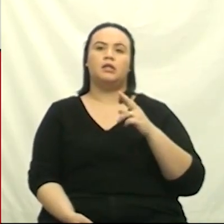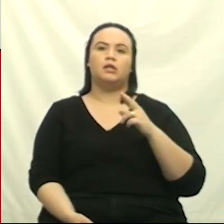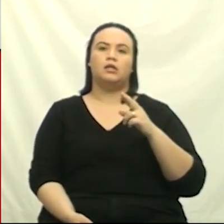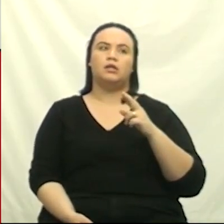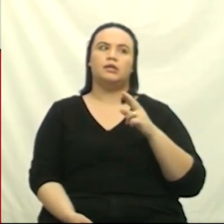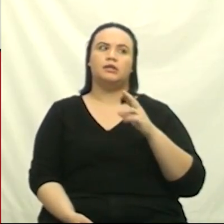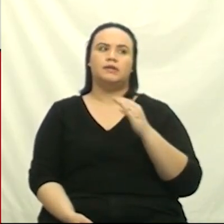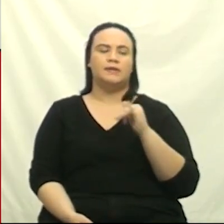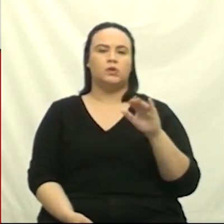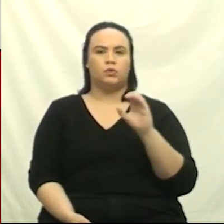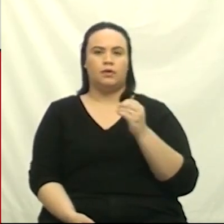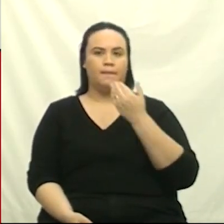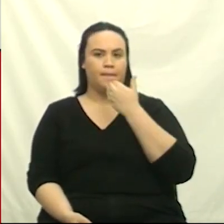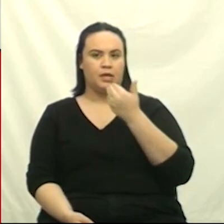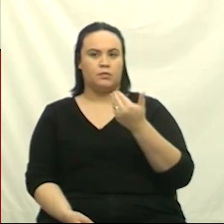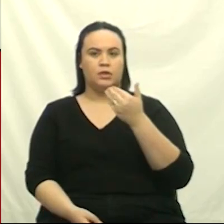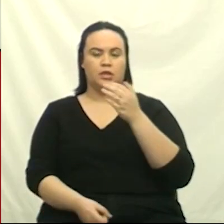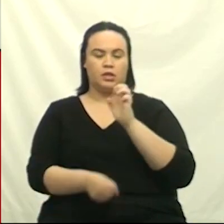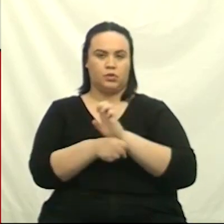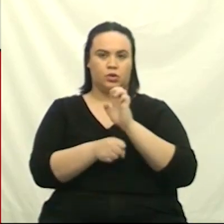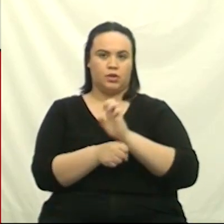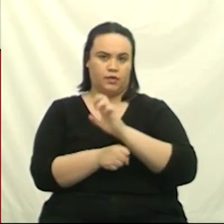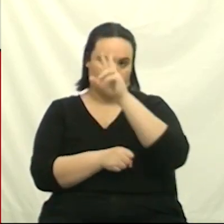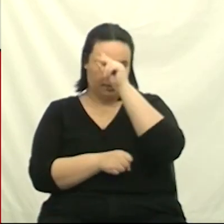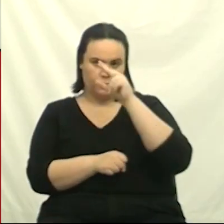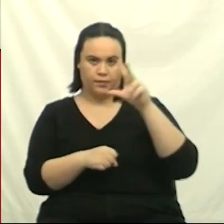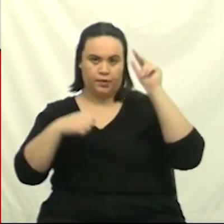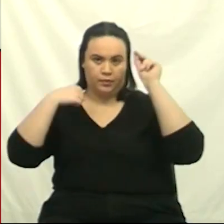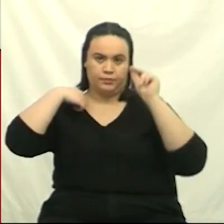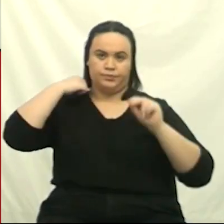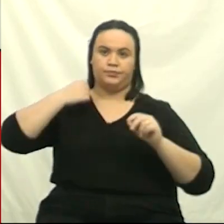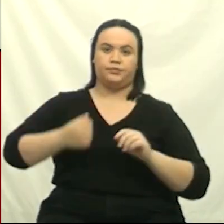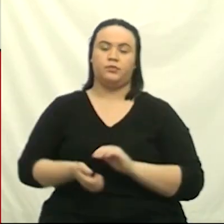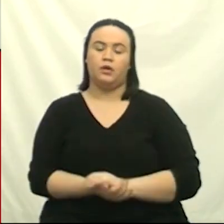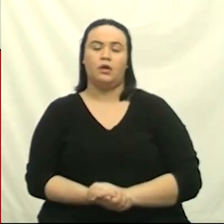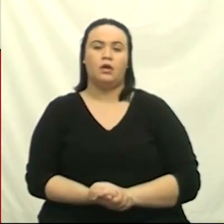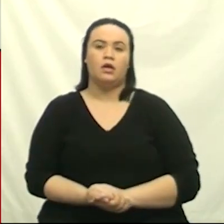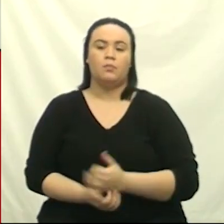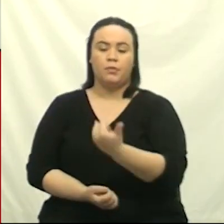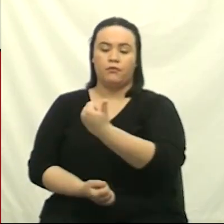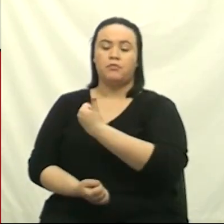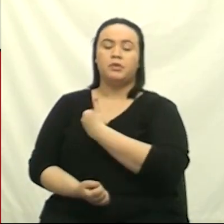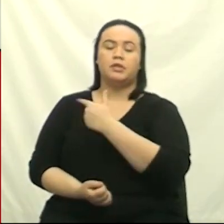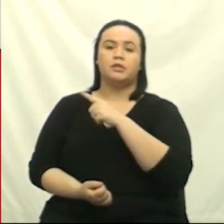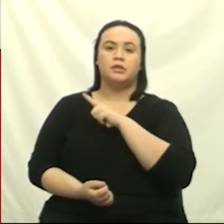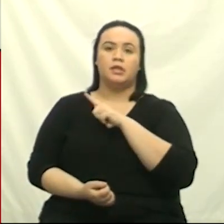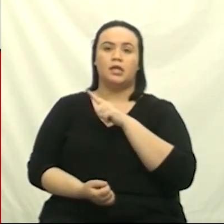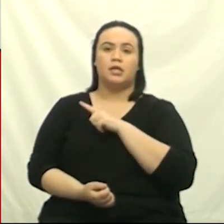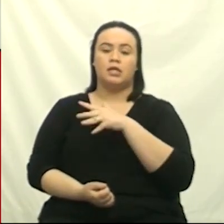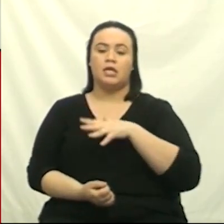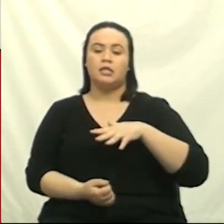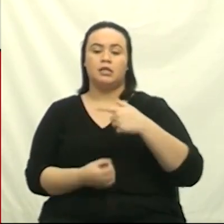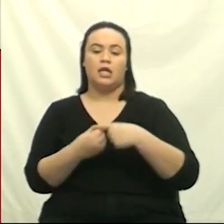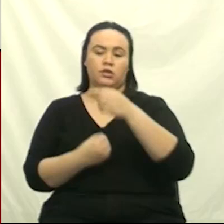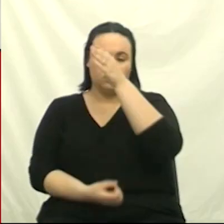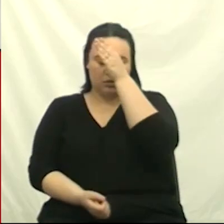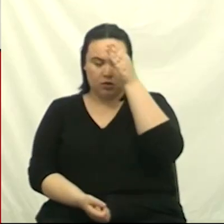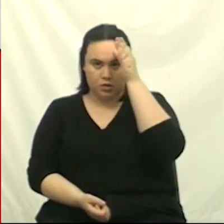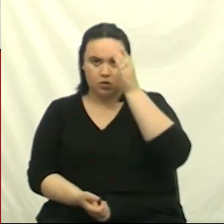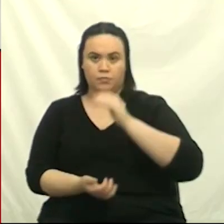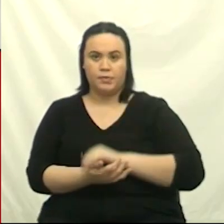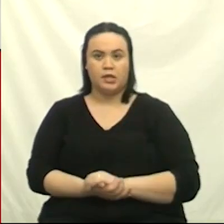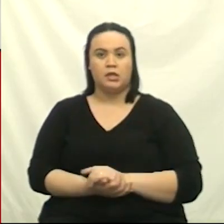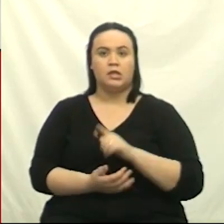envia expediente ao chefe do Poder Executivo Municipal para que informe se existe no âmbito do município de Cristiúma